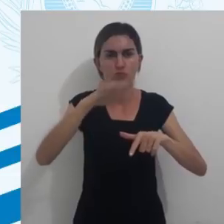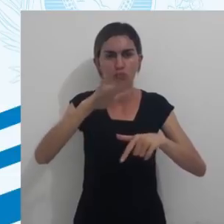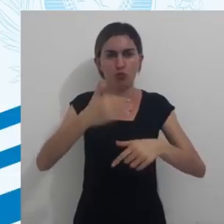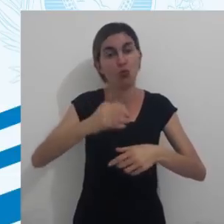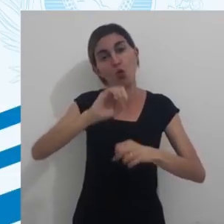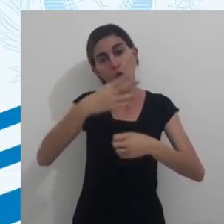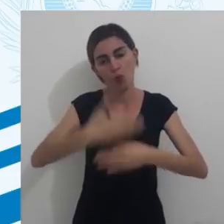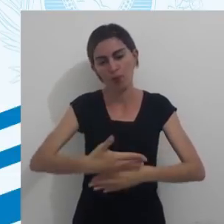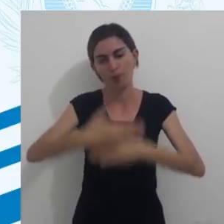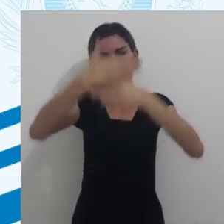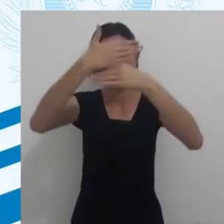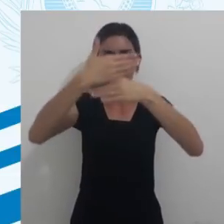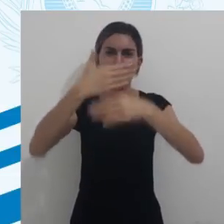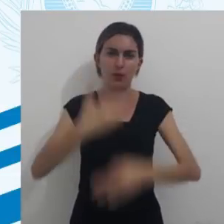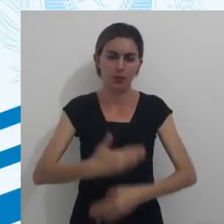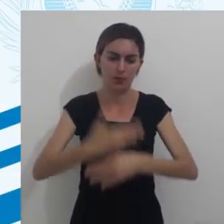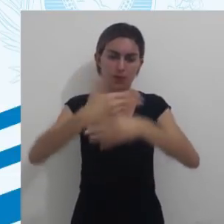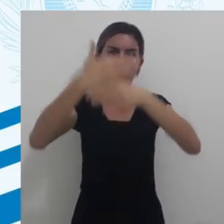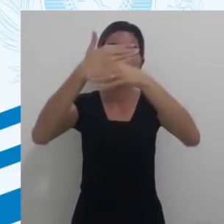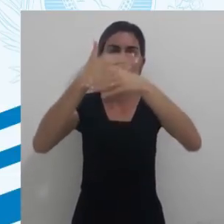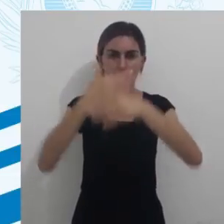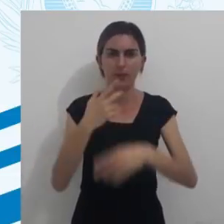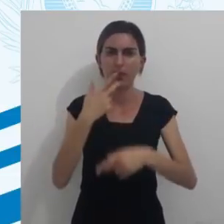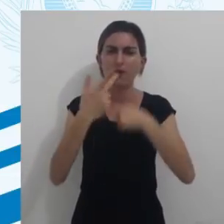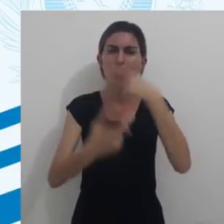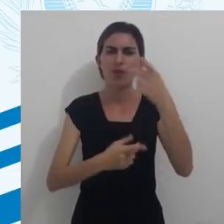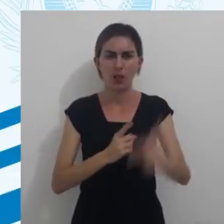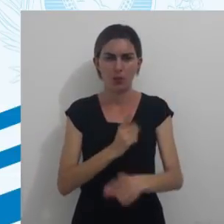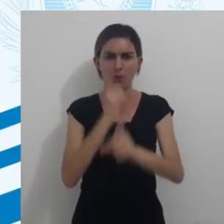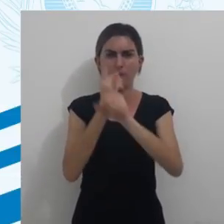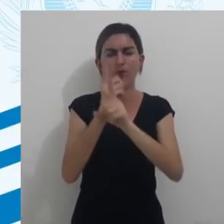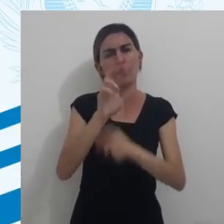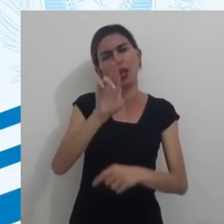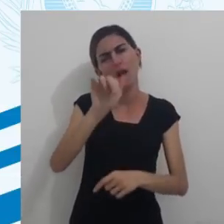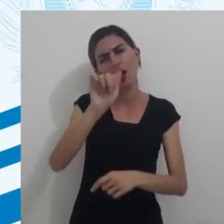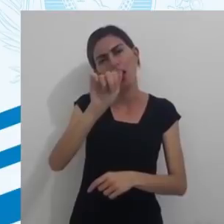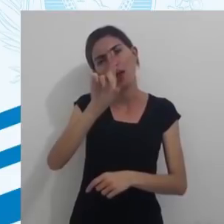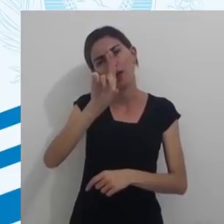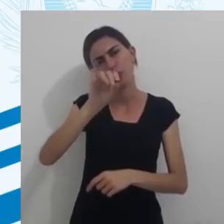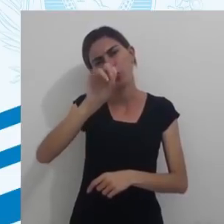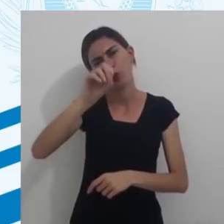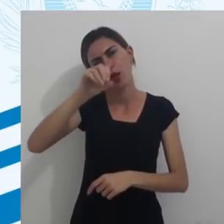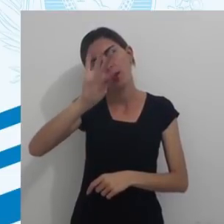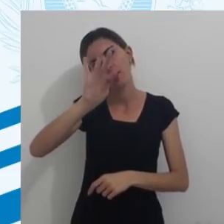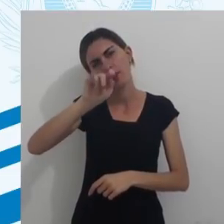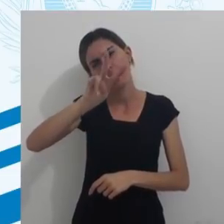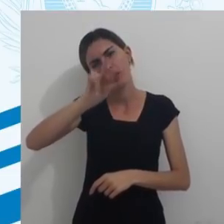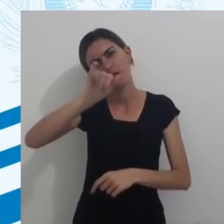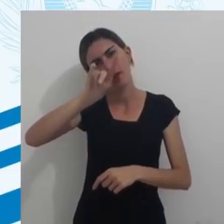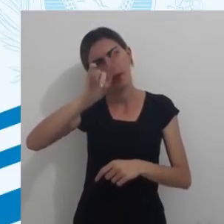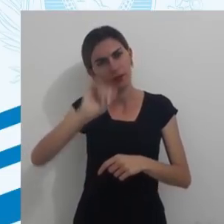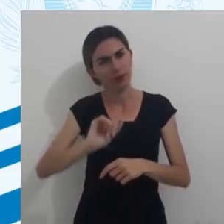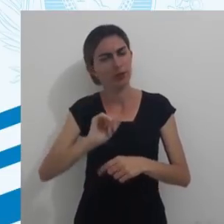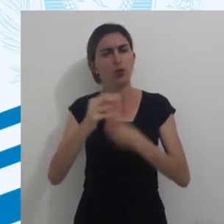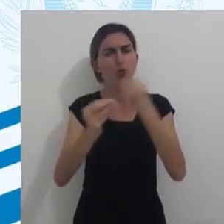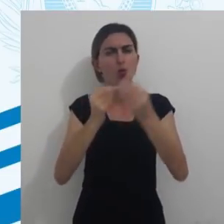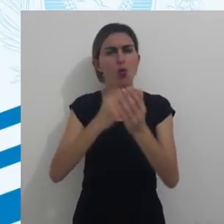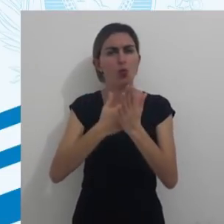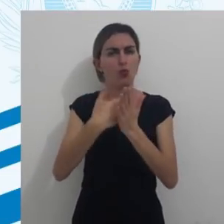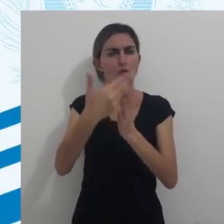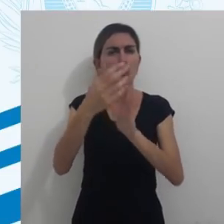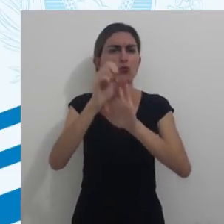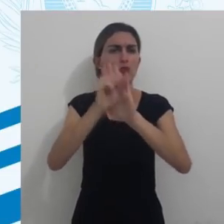de concreto. Bora falar um pouco sobre a descoberta da radioatividade? A radioatividade foi descoberta no